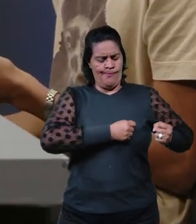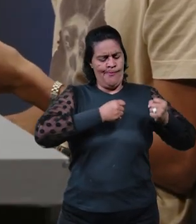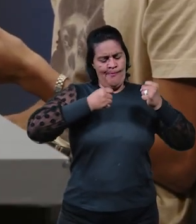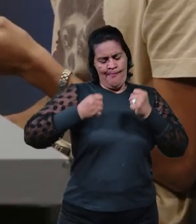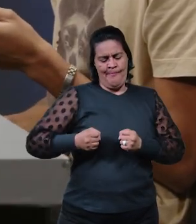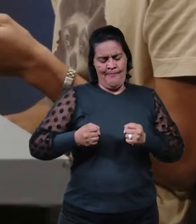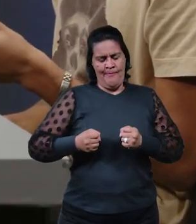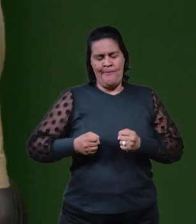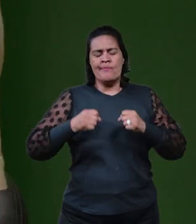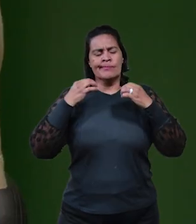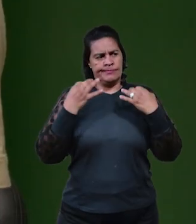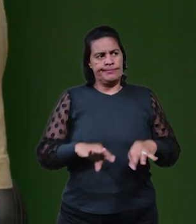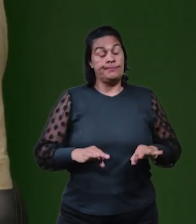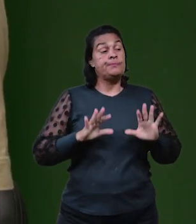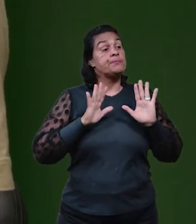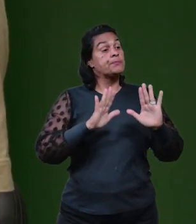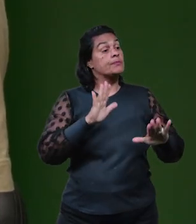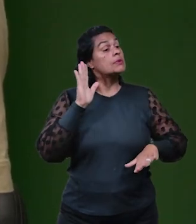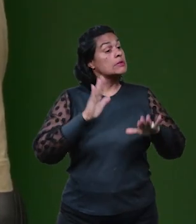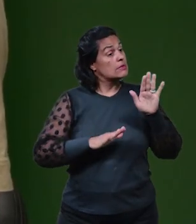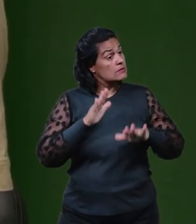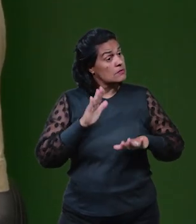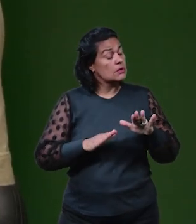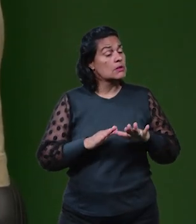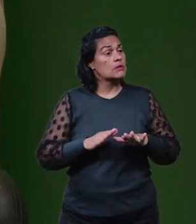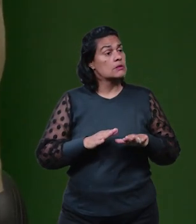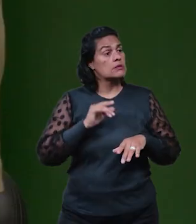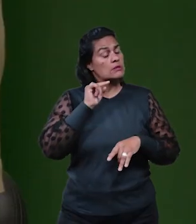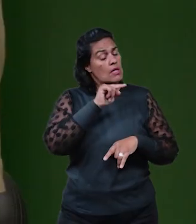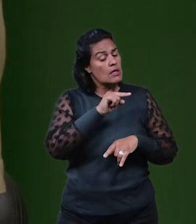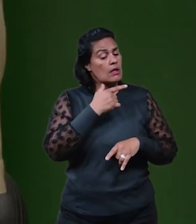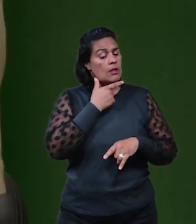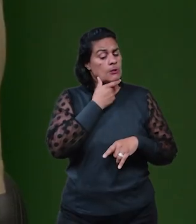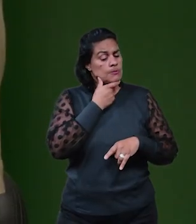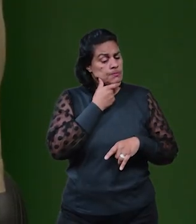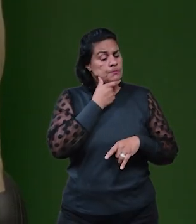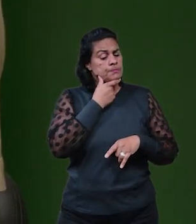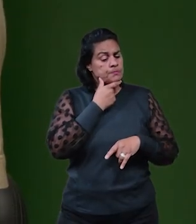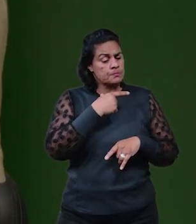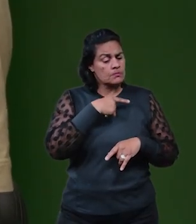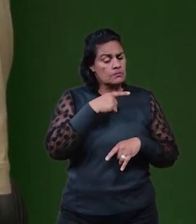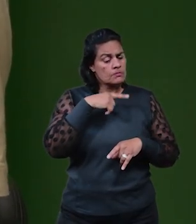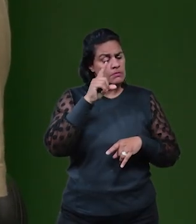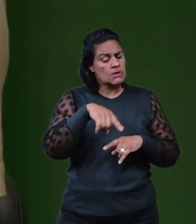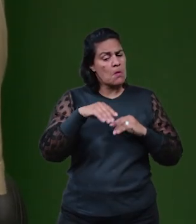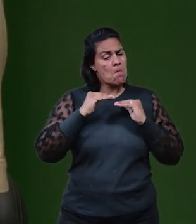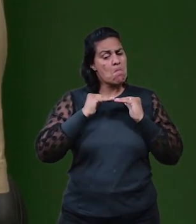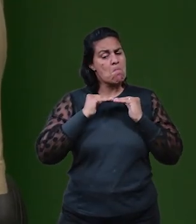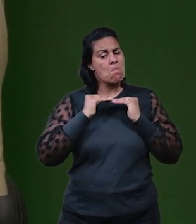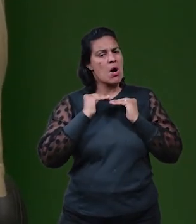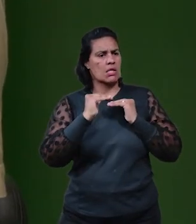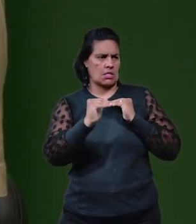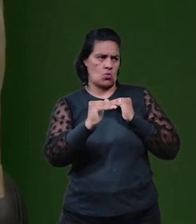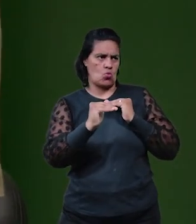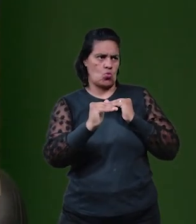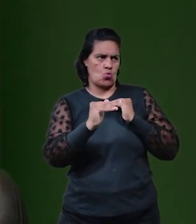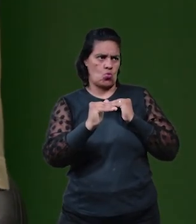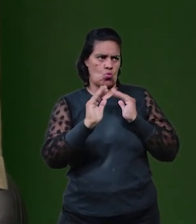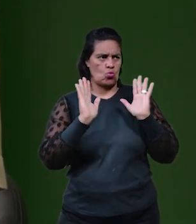autoempoderamento, ela às vezes pode também reforçar um padrão estético, né? Porque